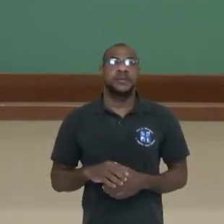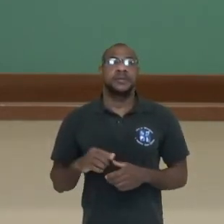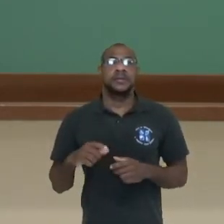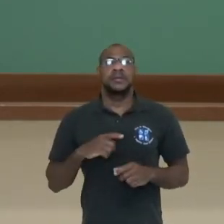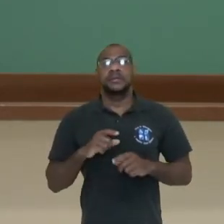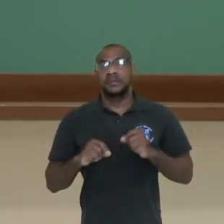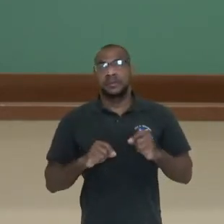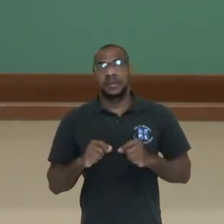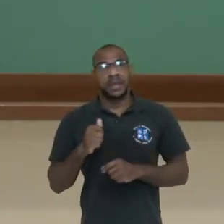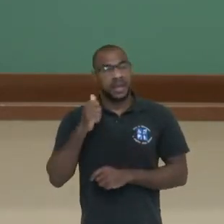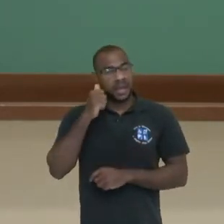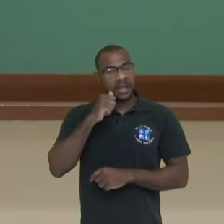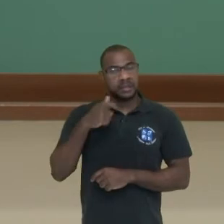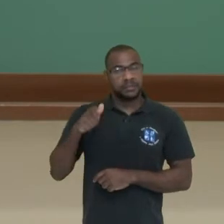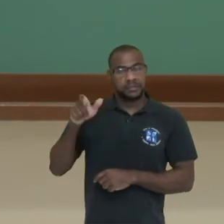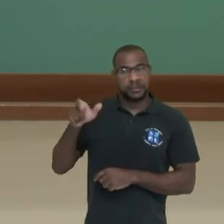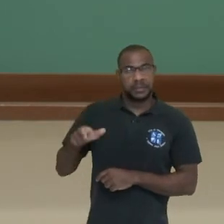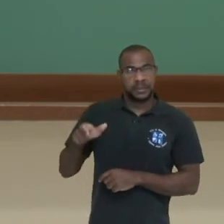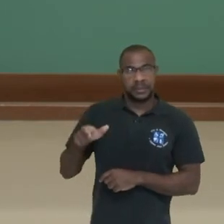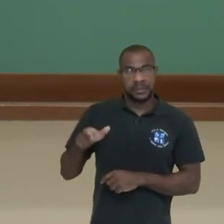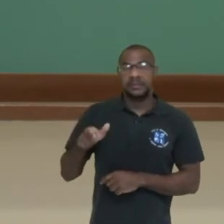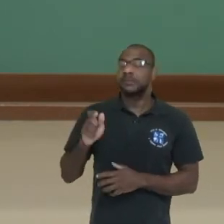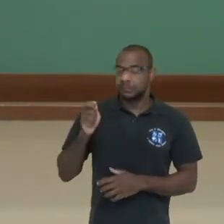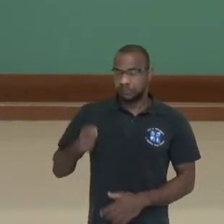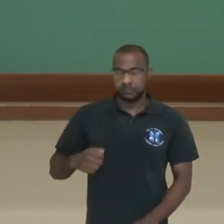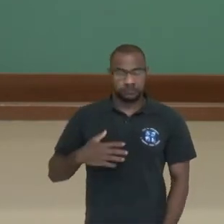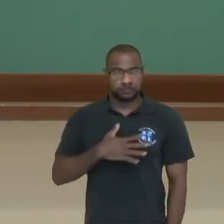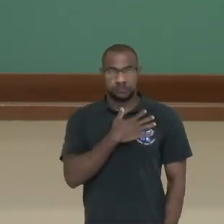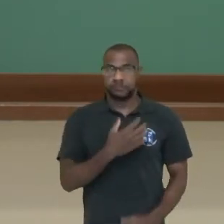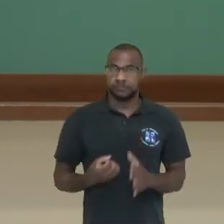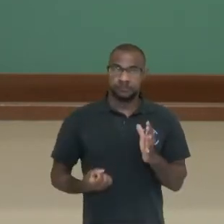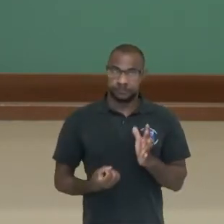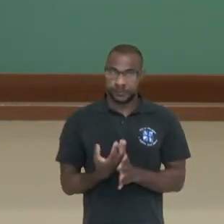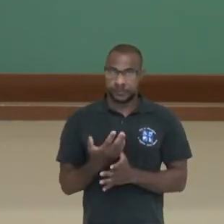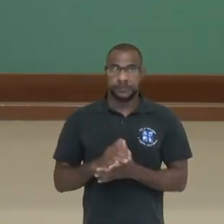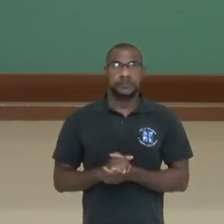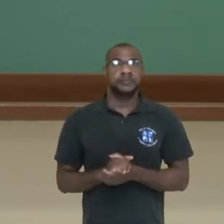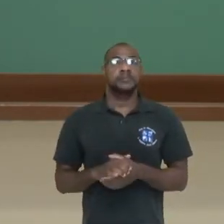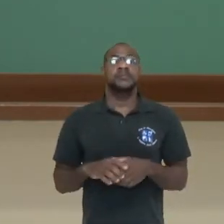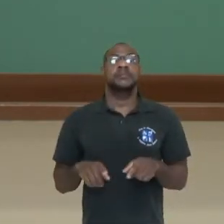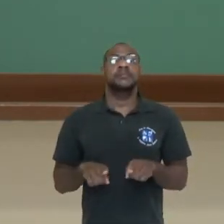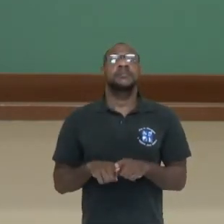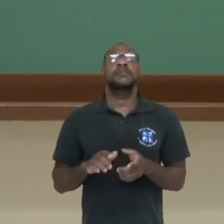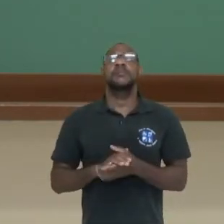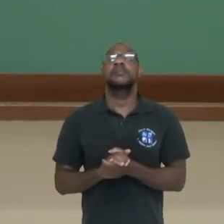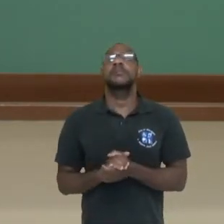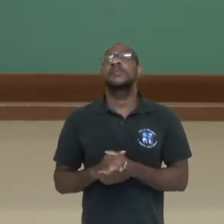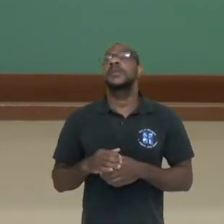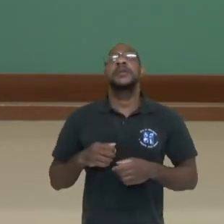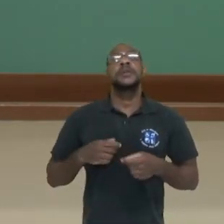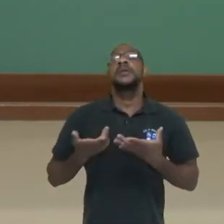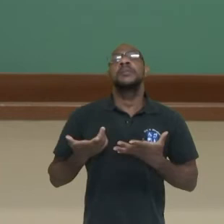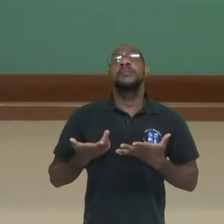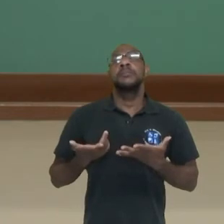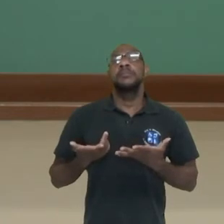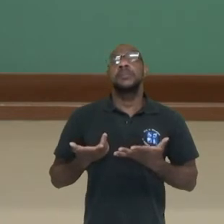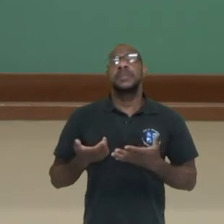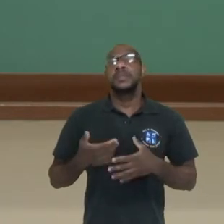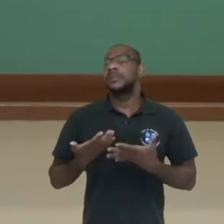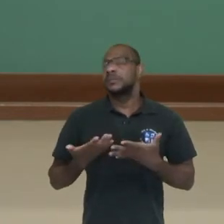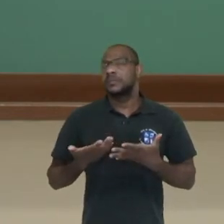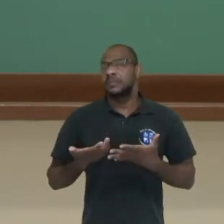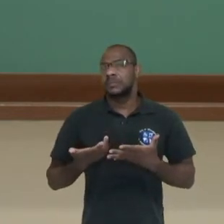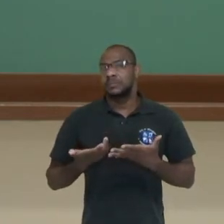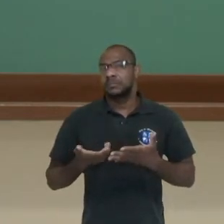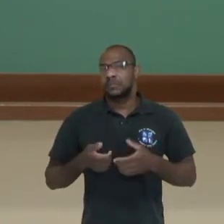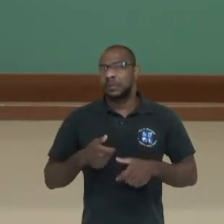e de sua esposa que se estabelece a ditadura militar na Argentina. E qual o papel da guerra para manter um governo ou destruí-lo?